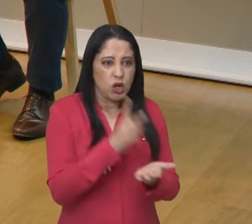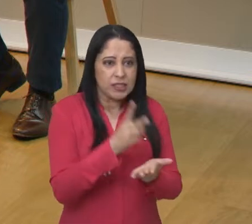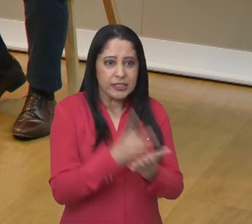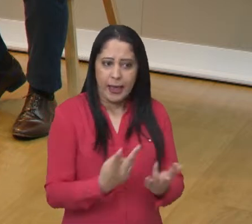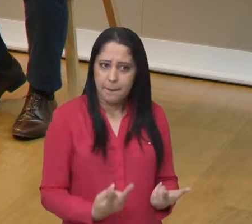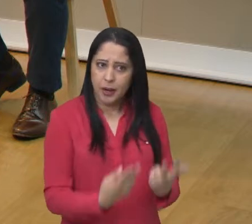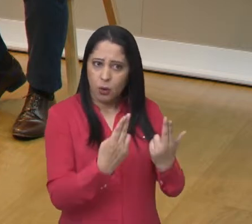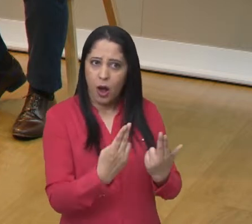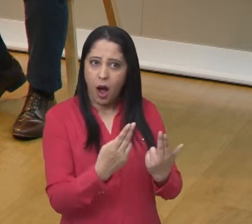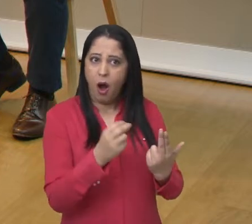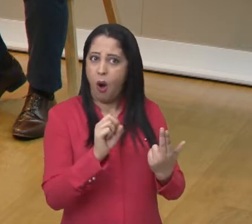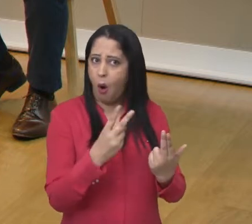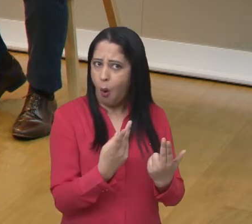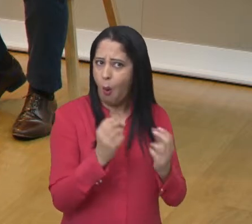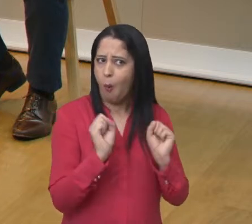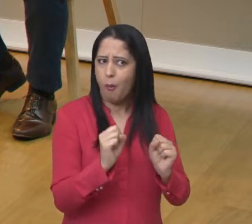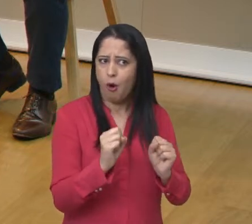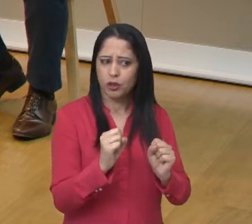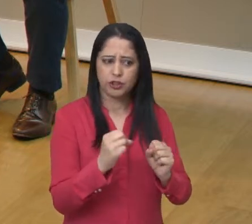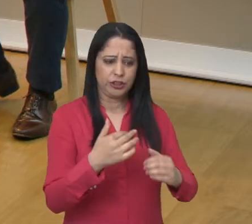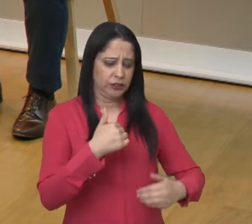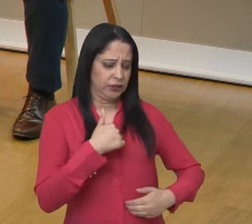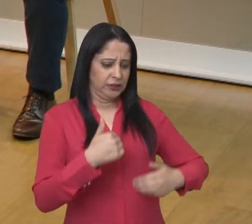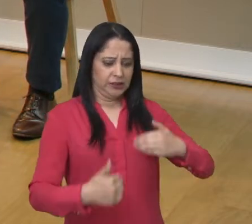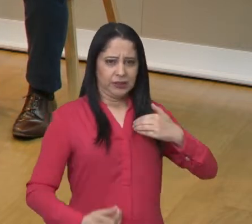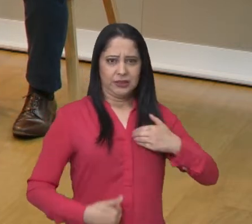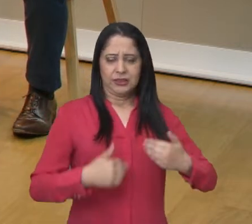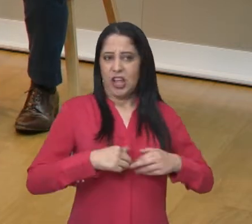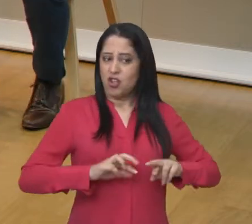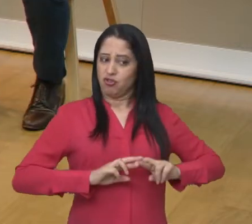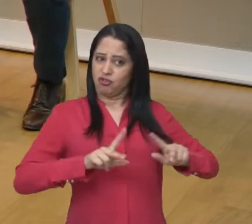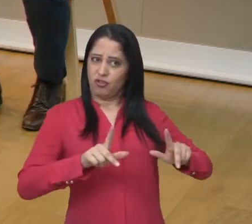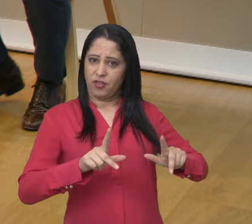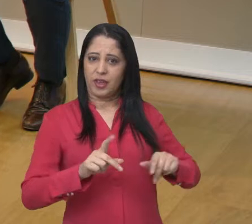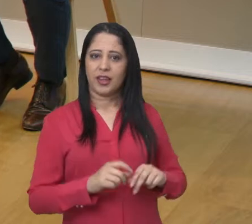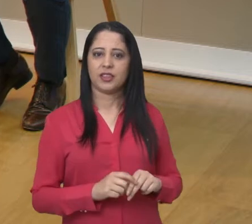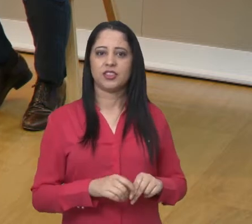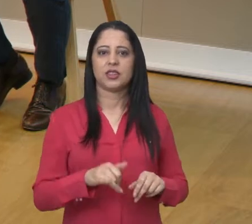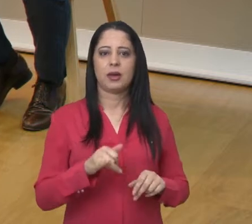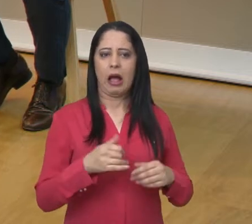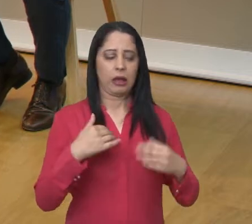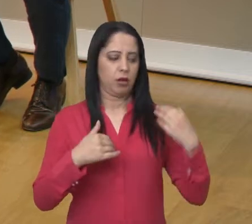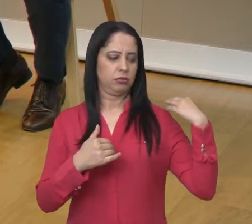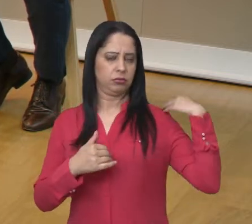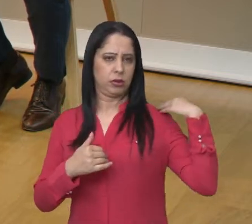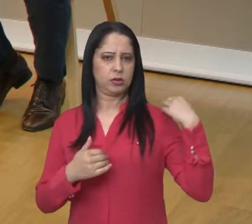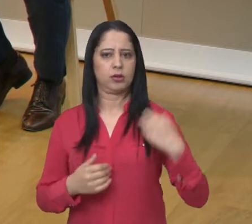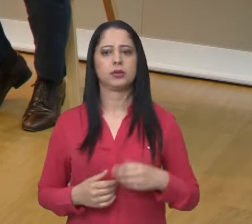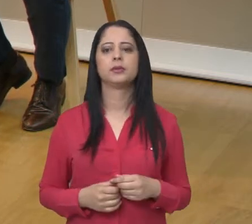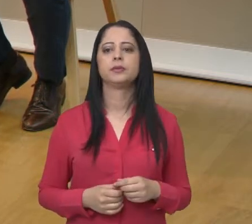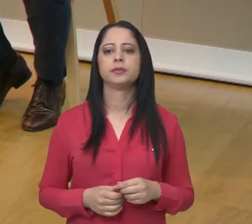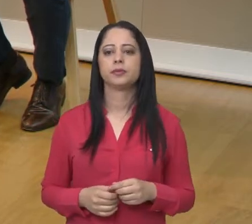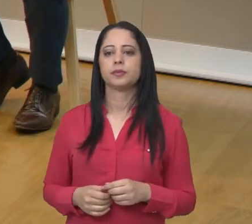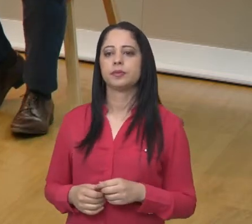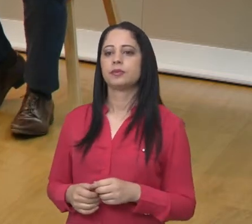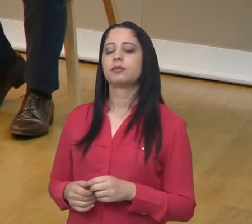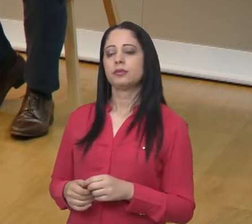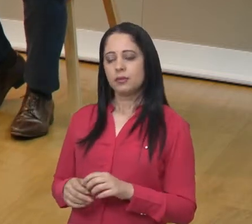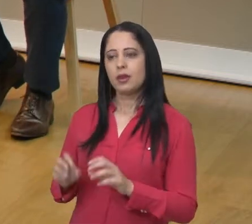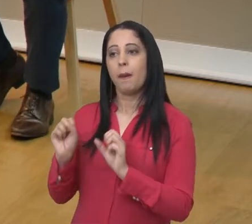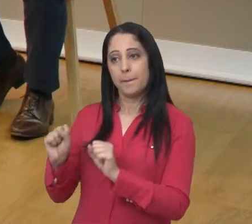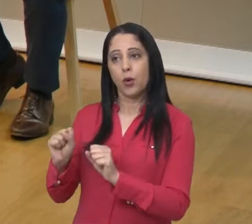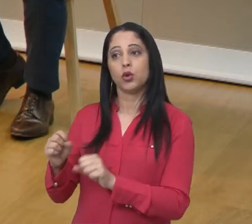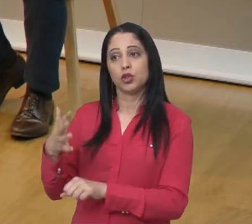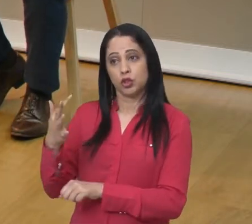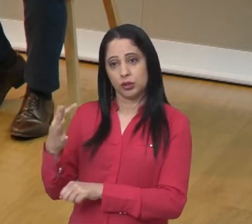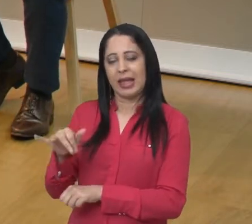mesmo lugar ou ela pode atingir qualquer parte da região aqui? A gente pode falar da região da nossa costa, né? Isso. A dor ela